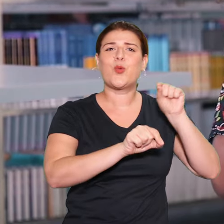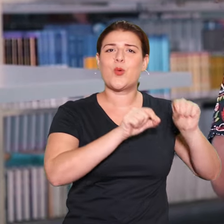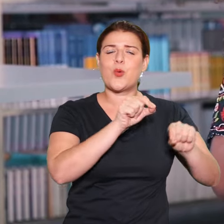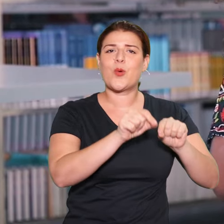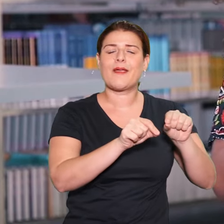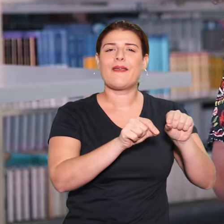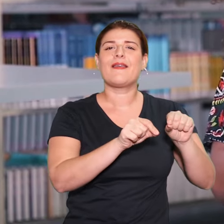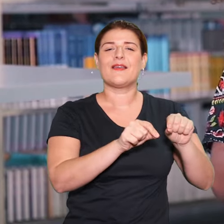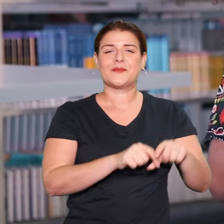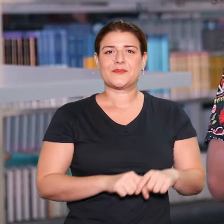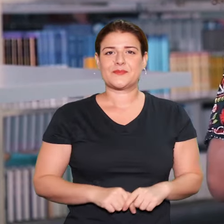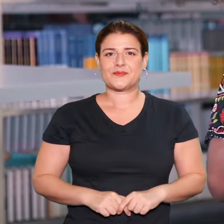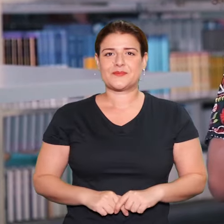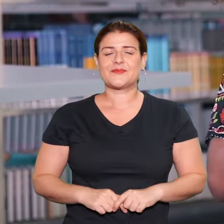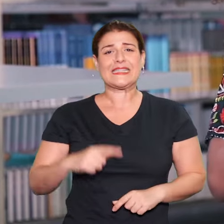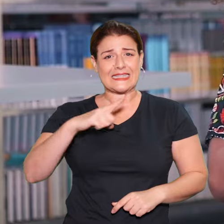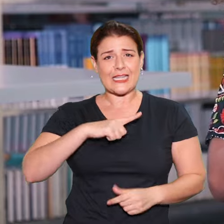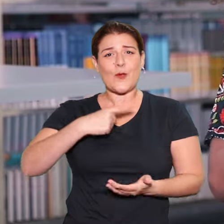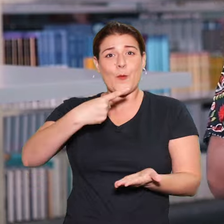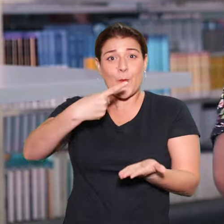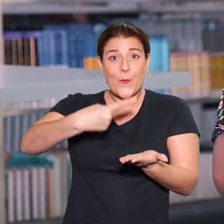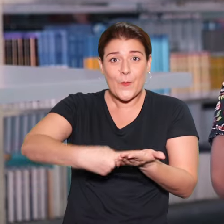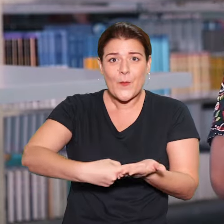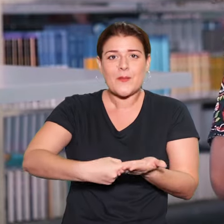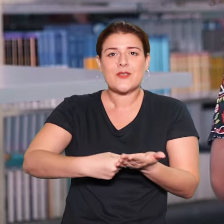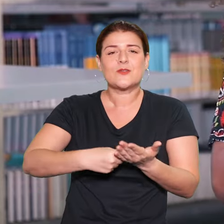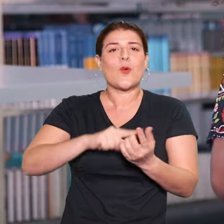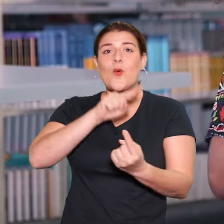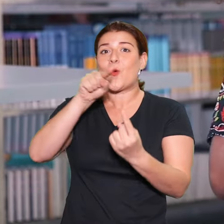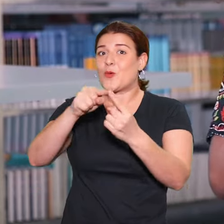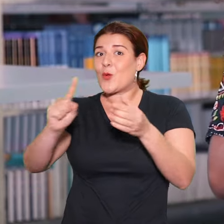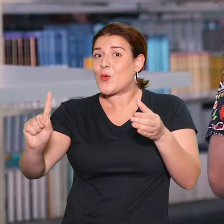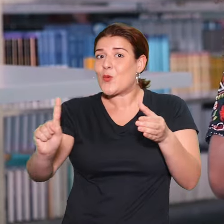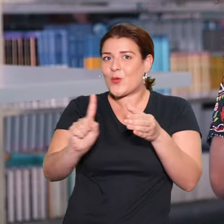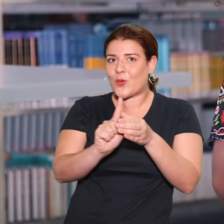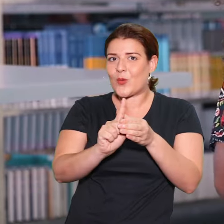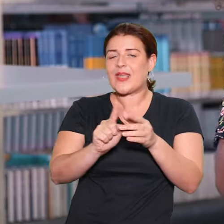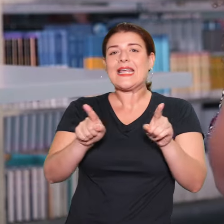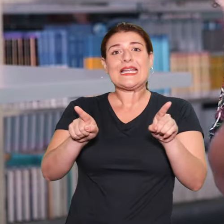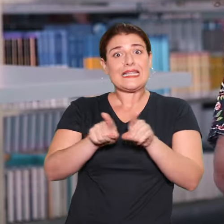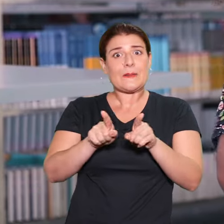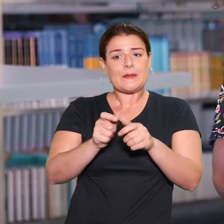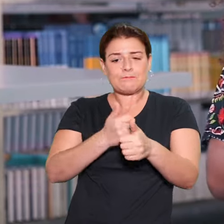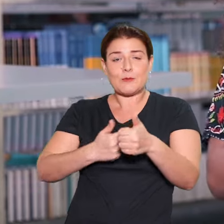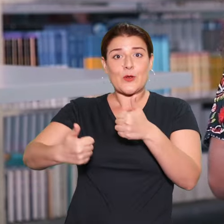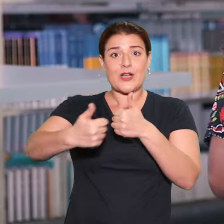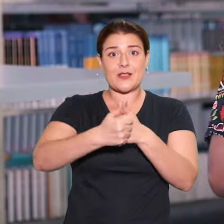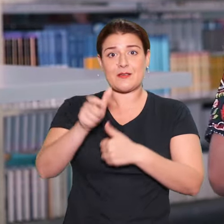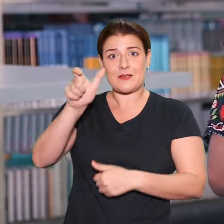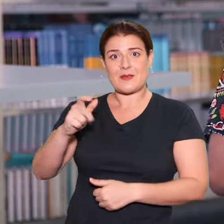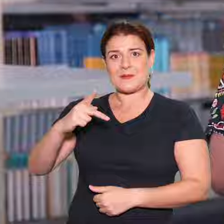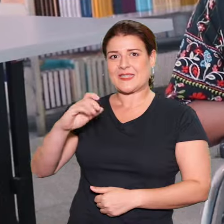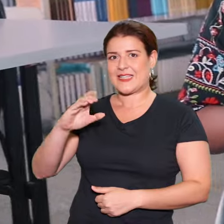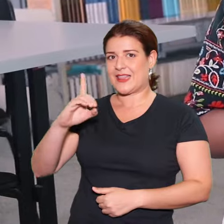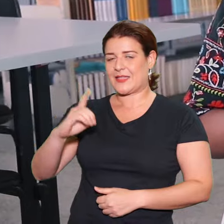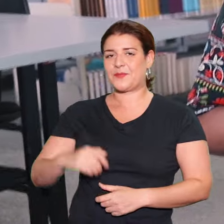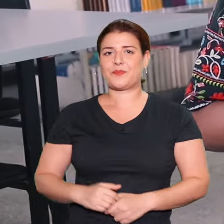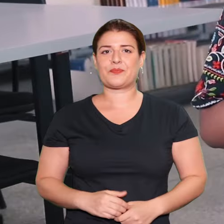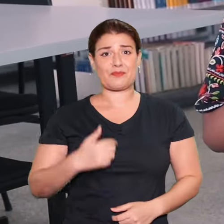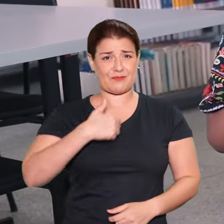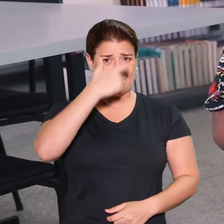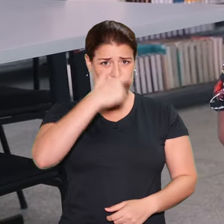como eu posso dizer, comprometida em incluir. E incluir e dar voz à pessoa com deficiência.